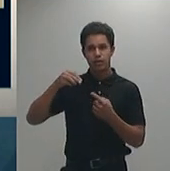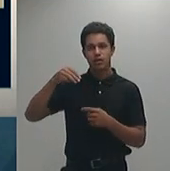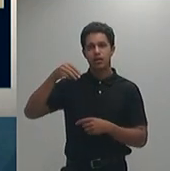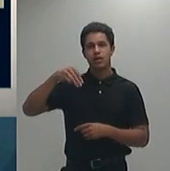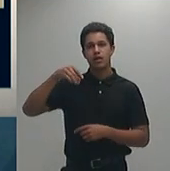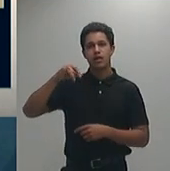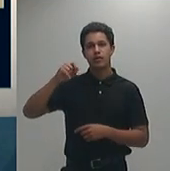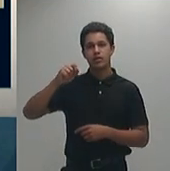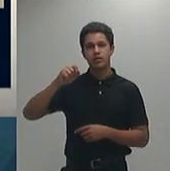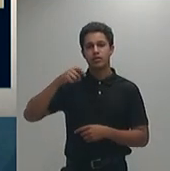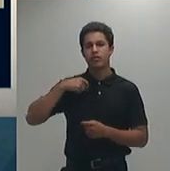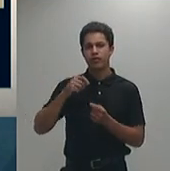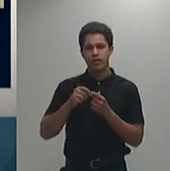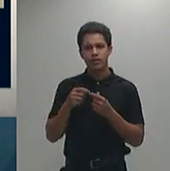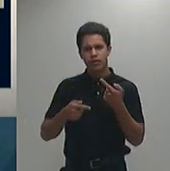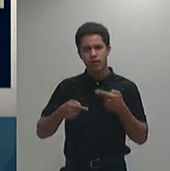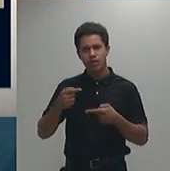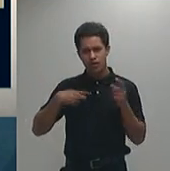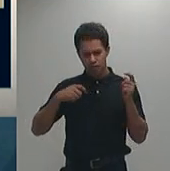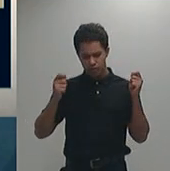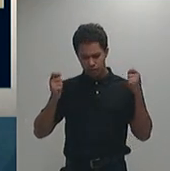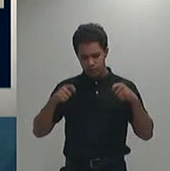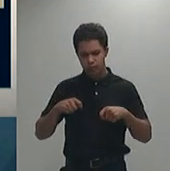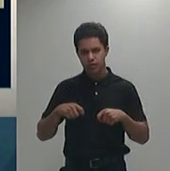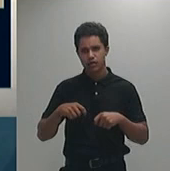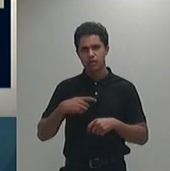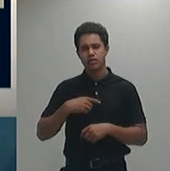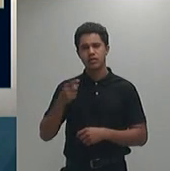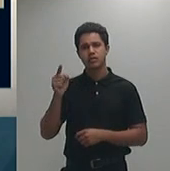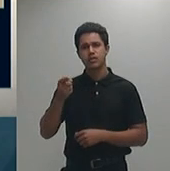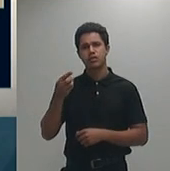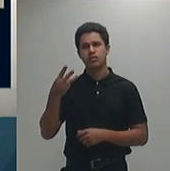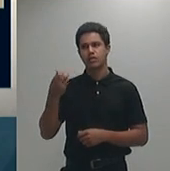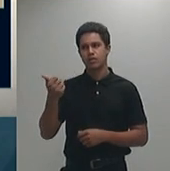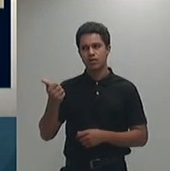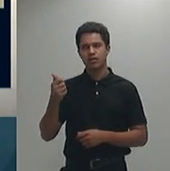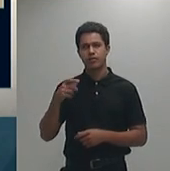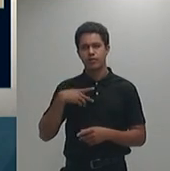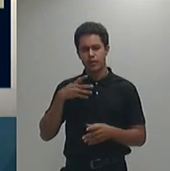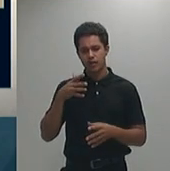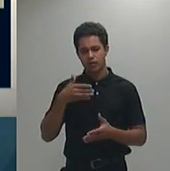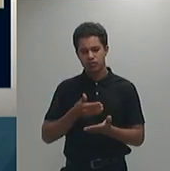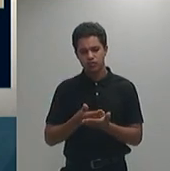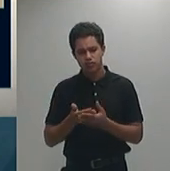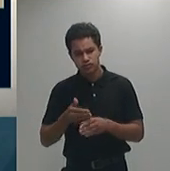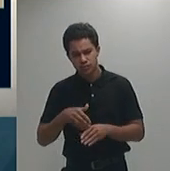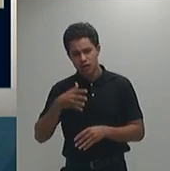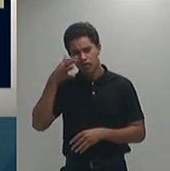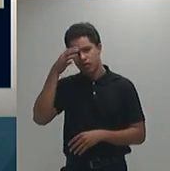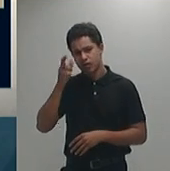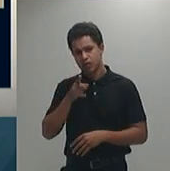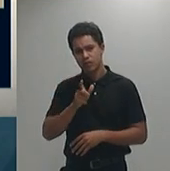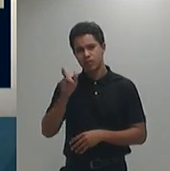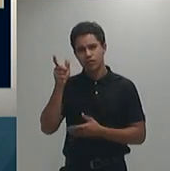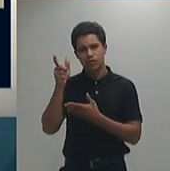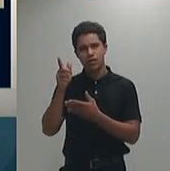ao conflito de competência 113 260 retirando a compreensão de sua excelência antes de vencido